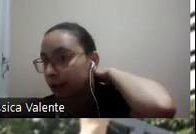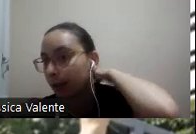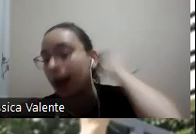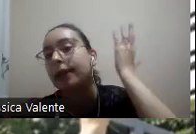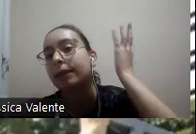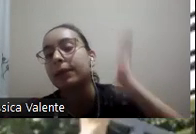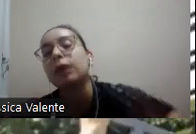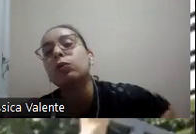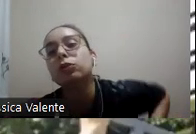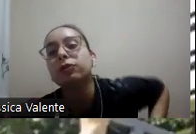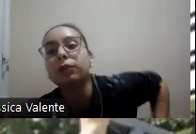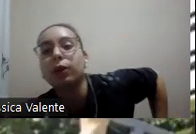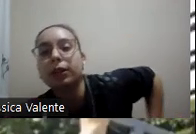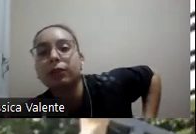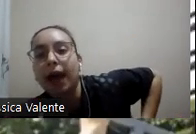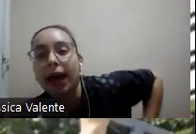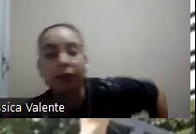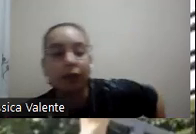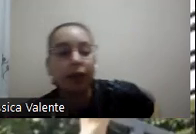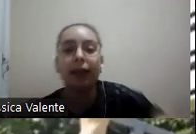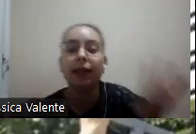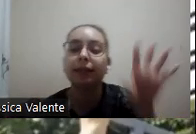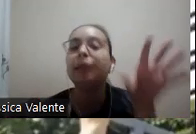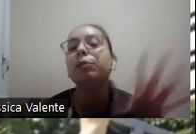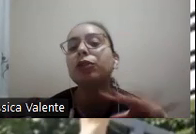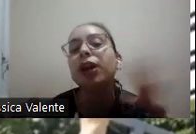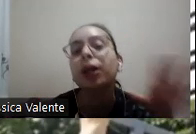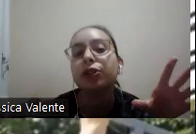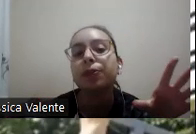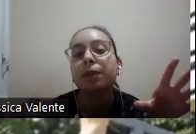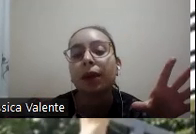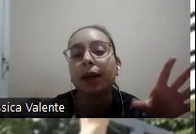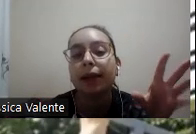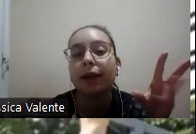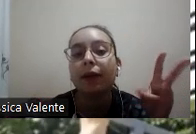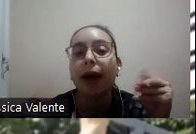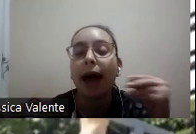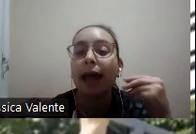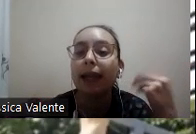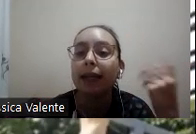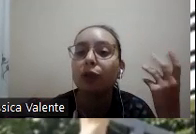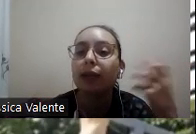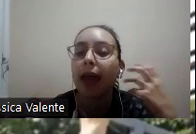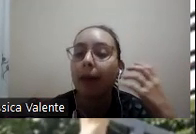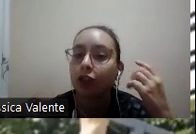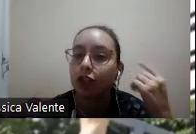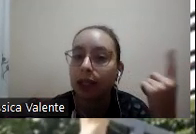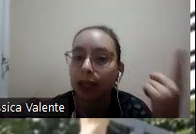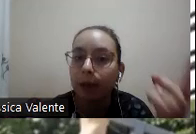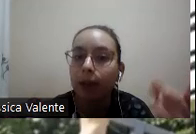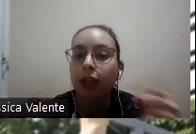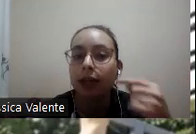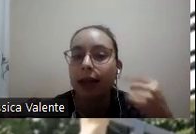aqui em cima. Ah, está mais agudo, vibrou aqui do lado. E assim por diante. Então, além do intérprete